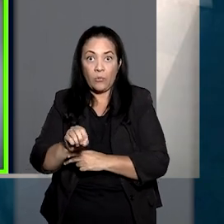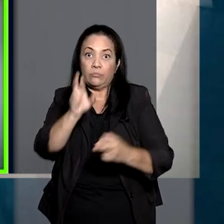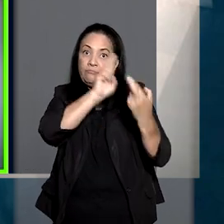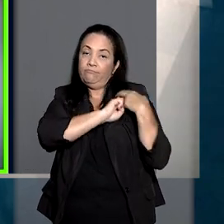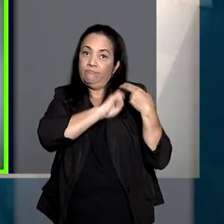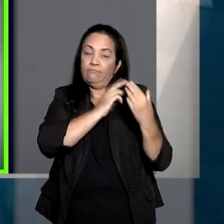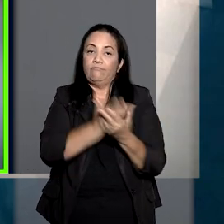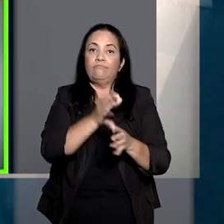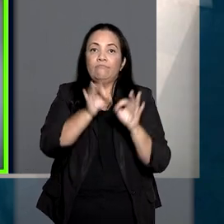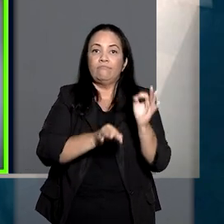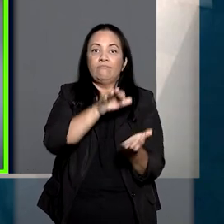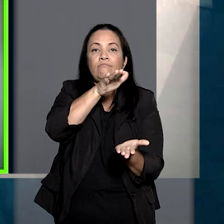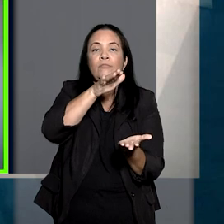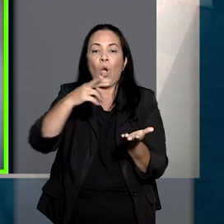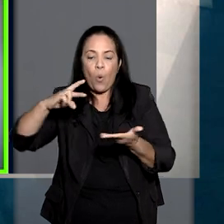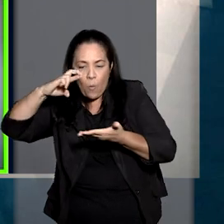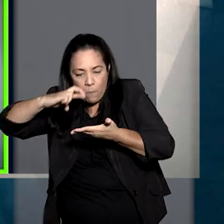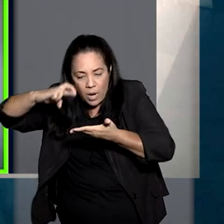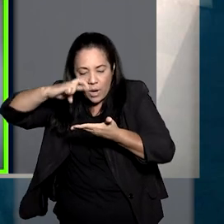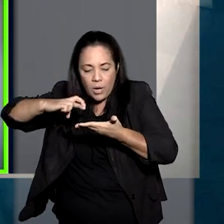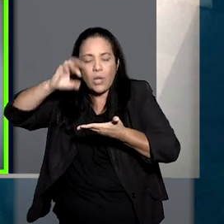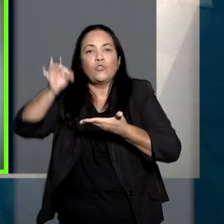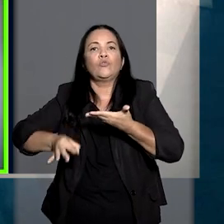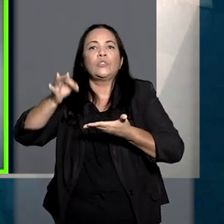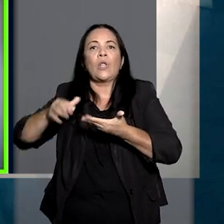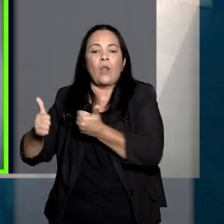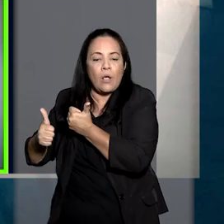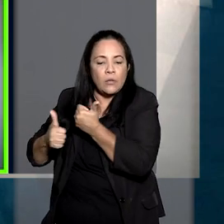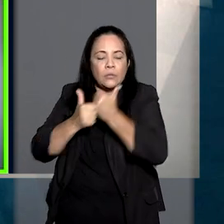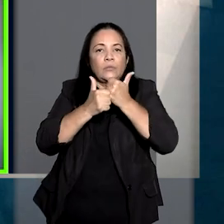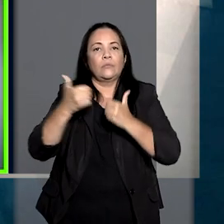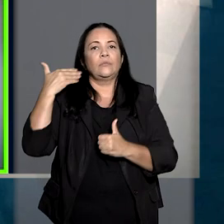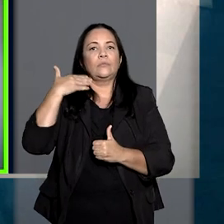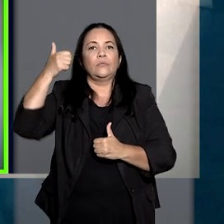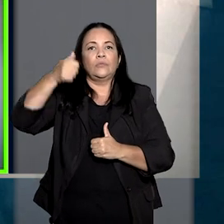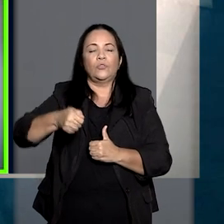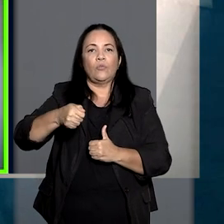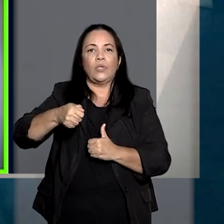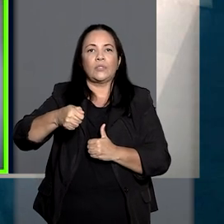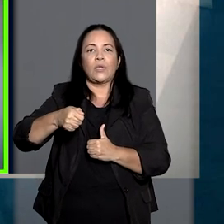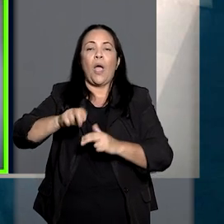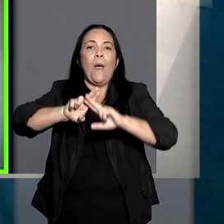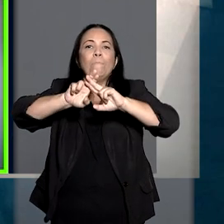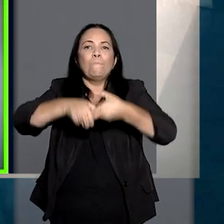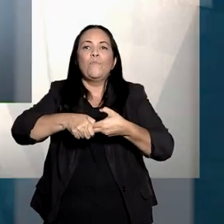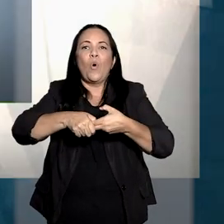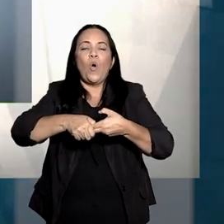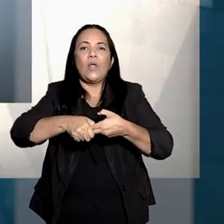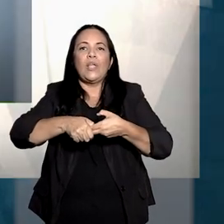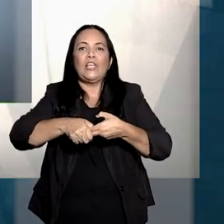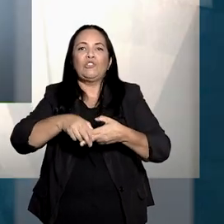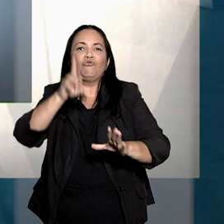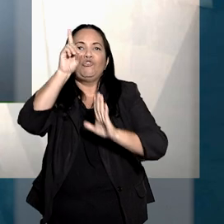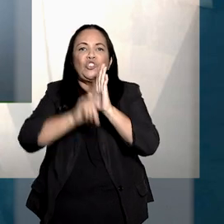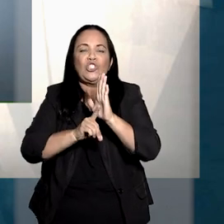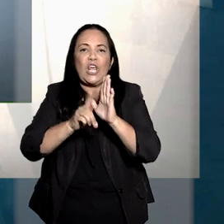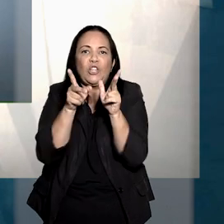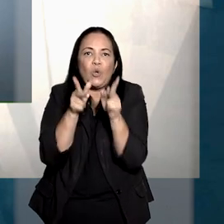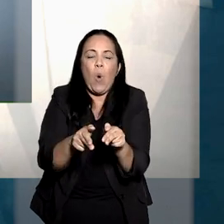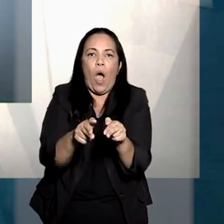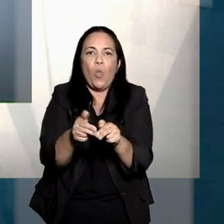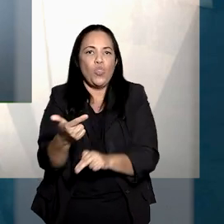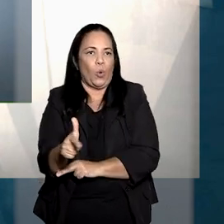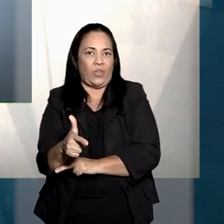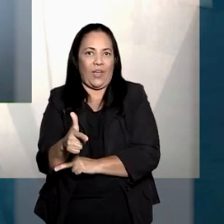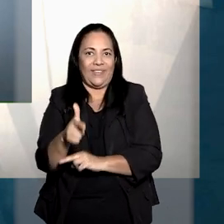de Tarso San Severino o perito judicial é auxiliar do juiz e por isso em regra ele não tem os mesmos